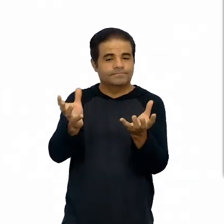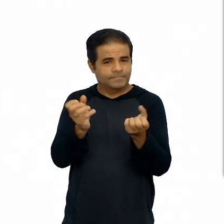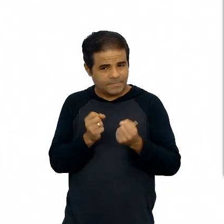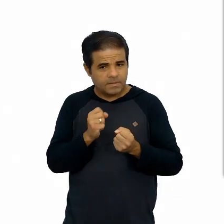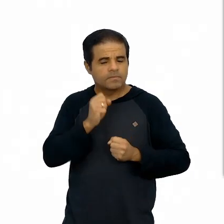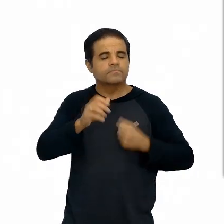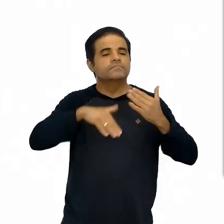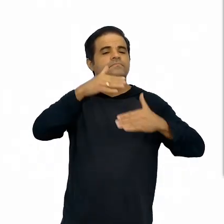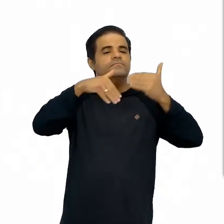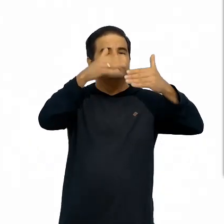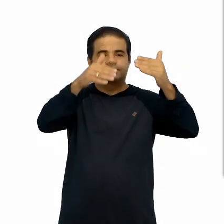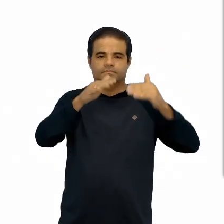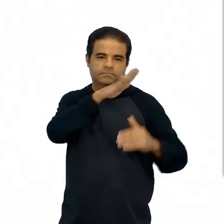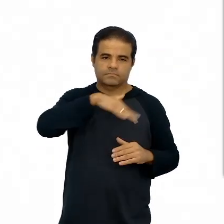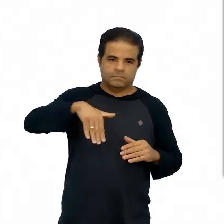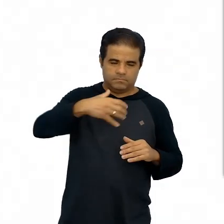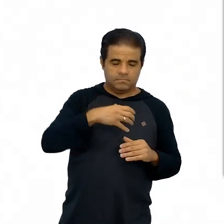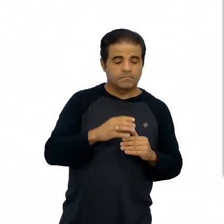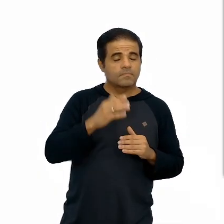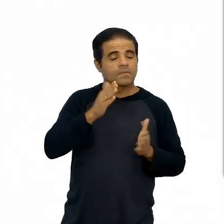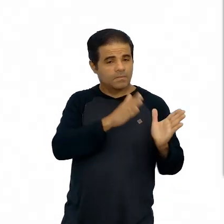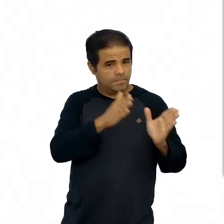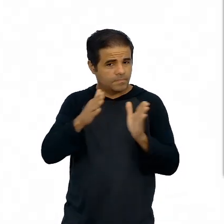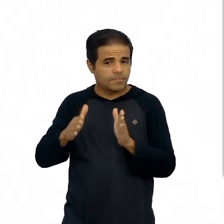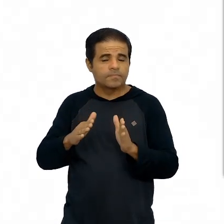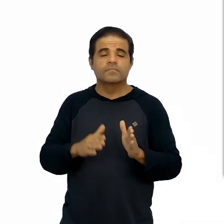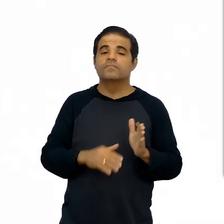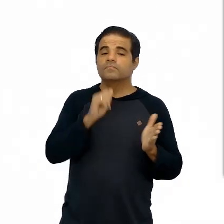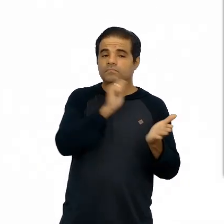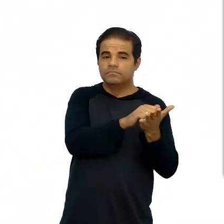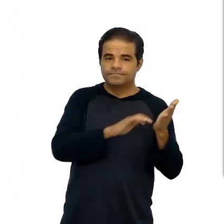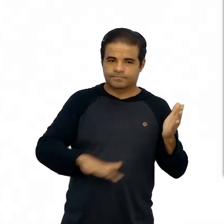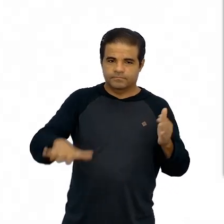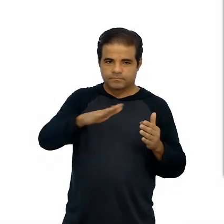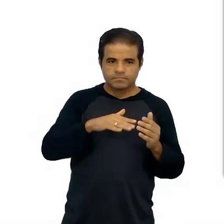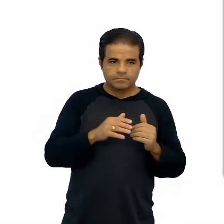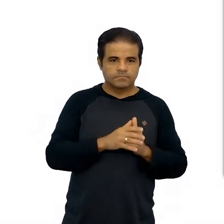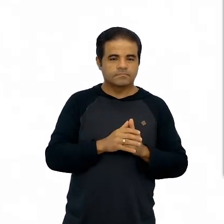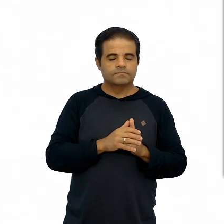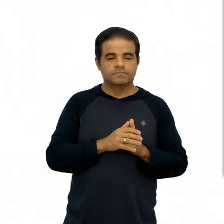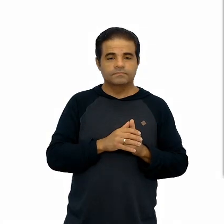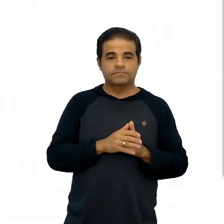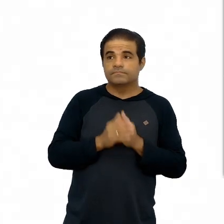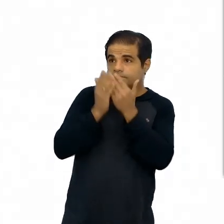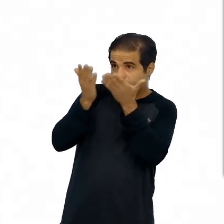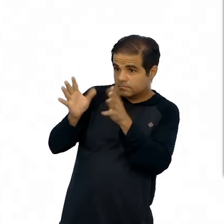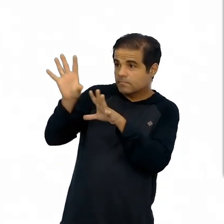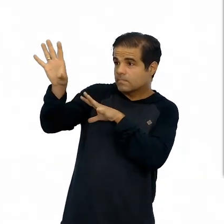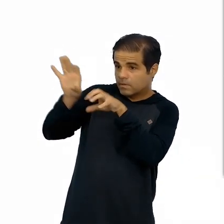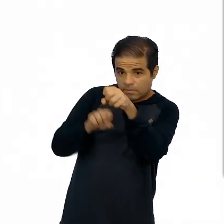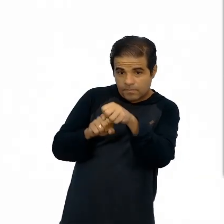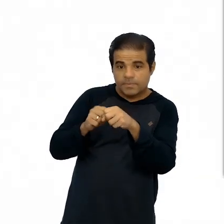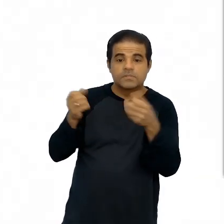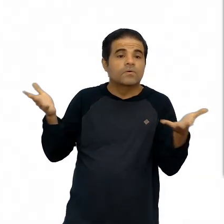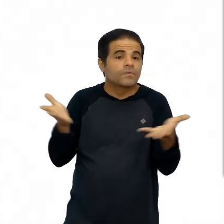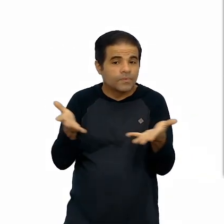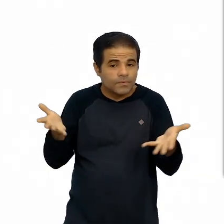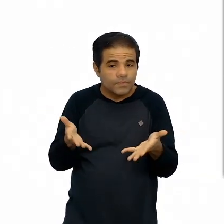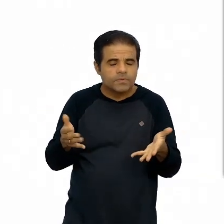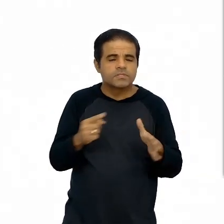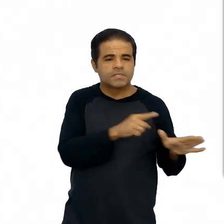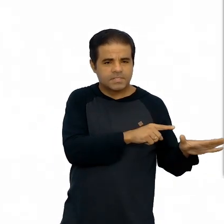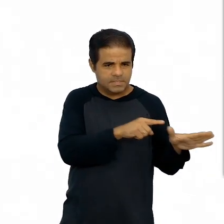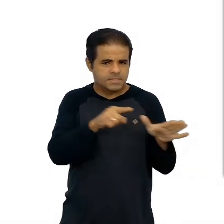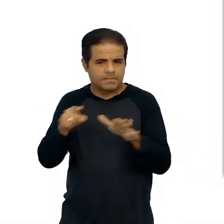do desenvolvimento da sequência de atividades 6. E nessa formação de hoje, né, da